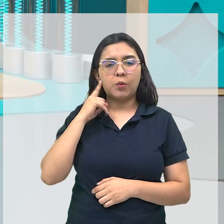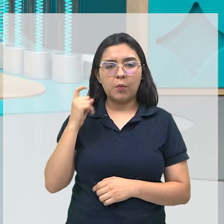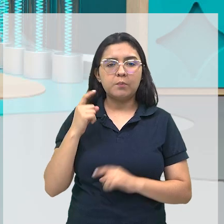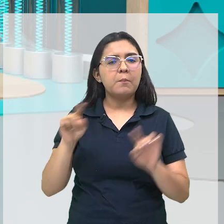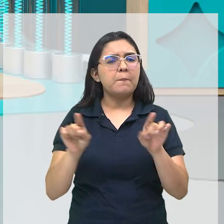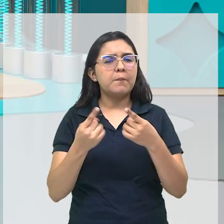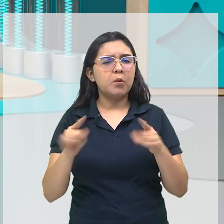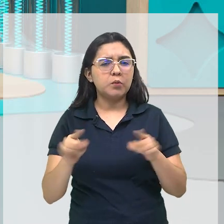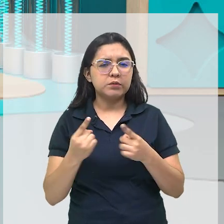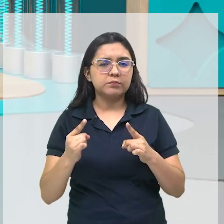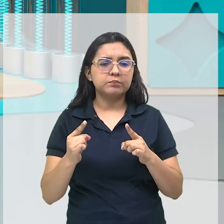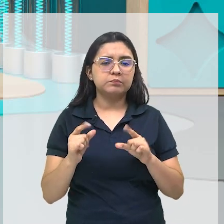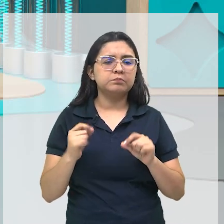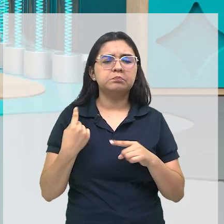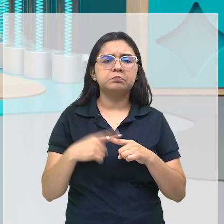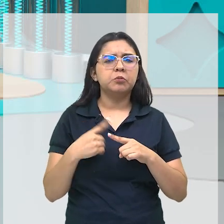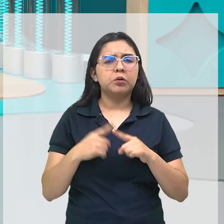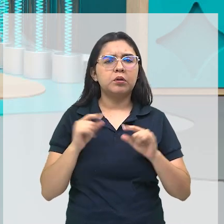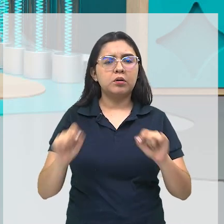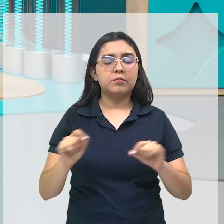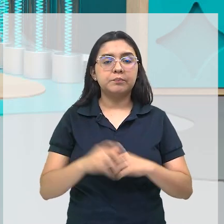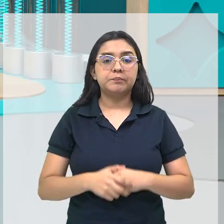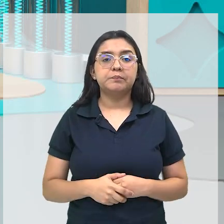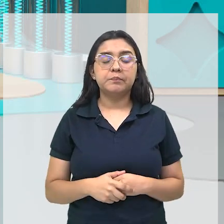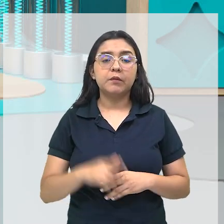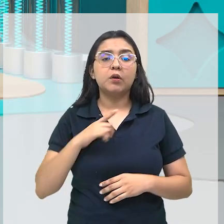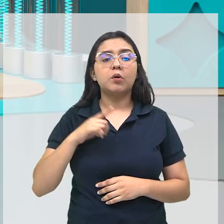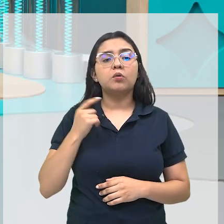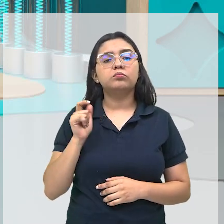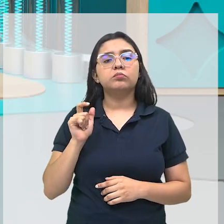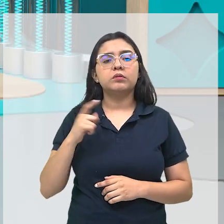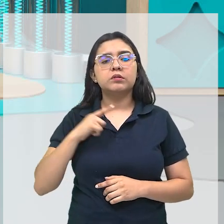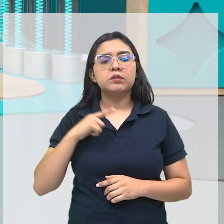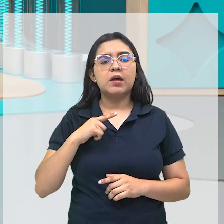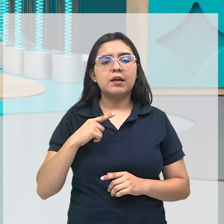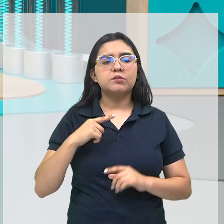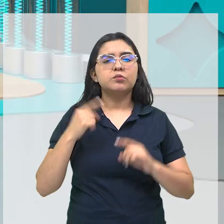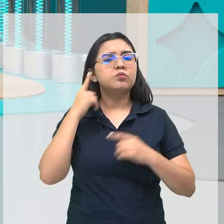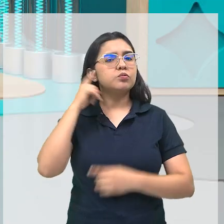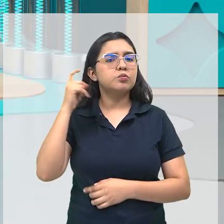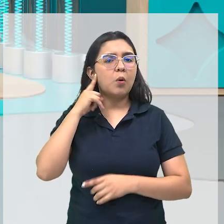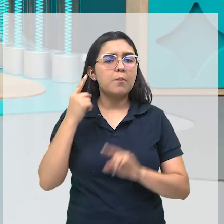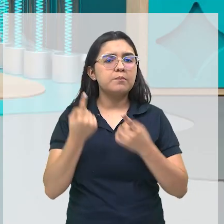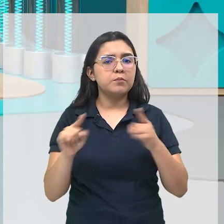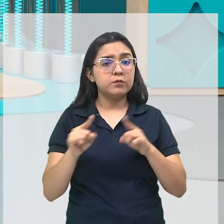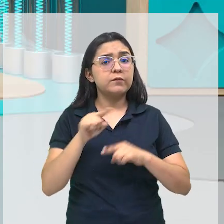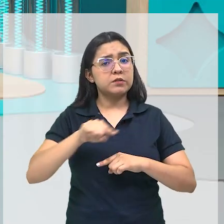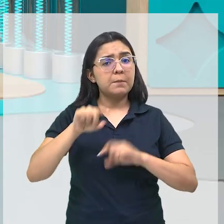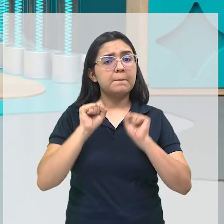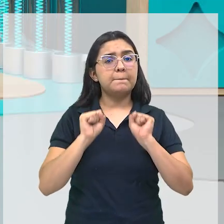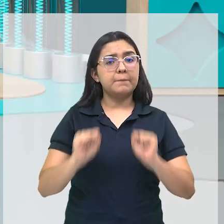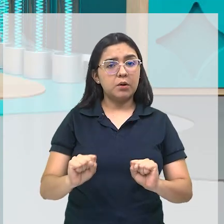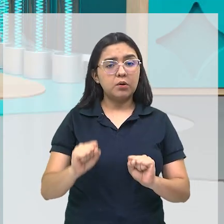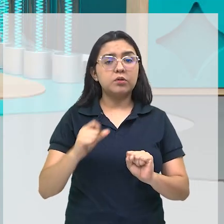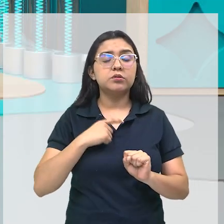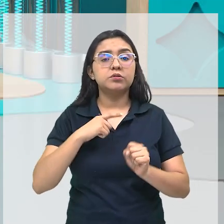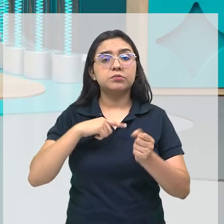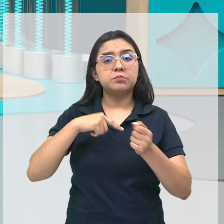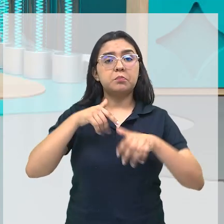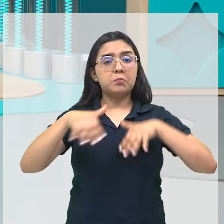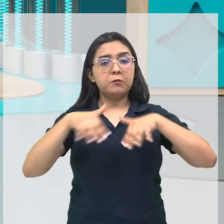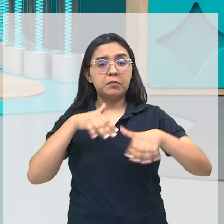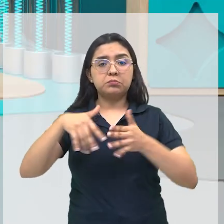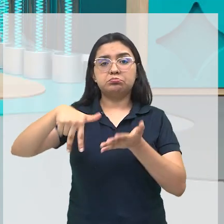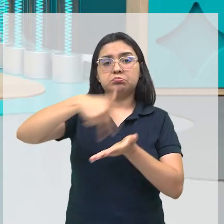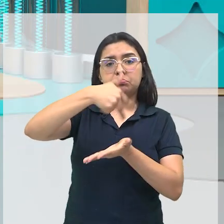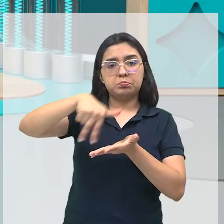música. Por que eu coloquei ali esse finalzinho, né? Em geral, ao som de música? Porque você pode executar esses movimentos,